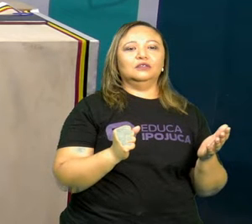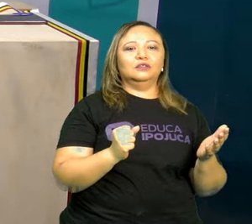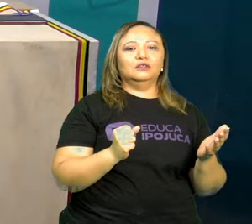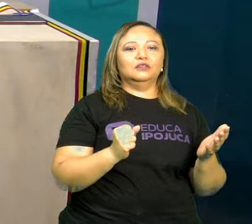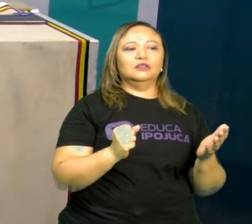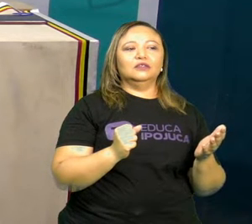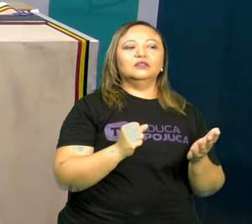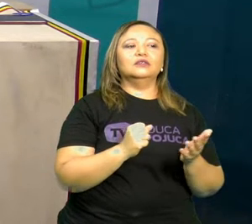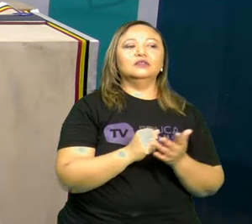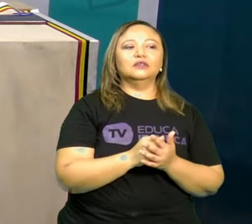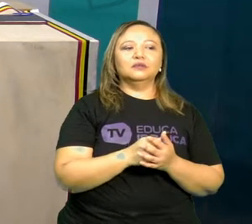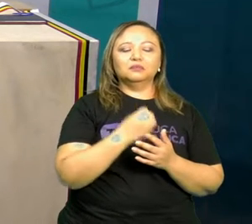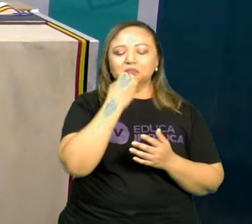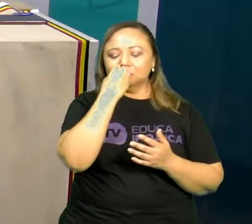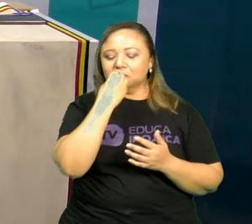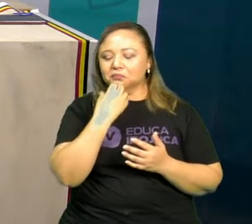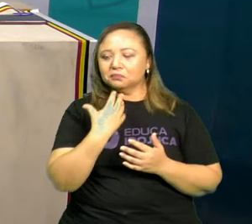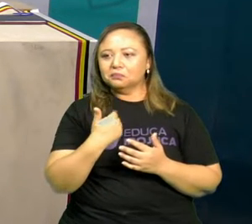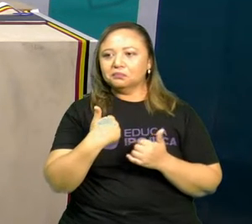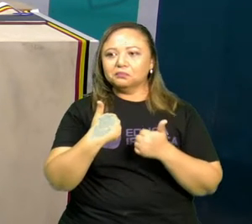Muito bem.